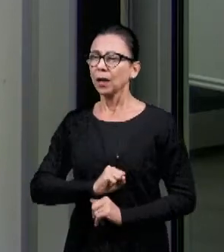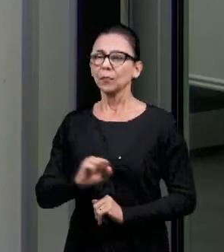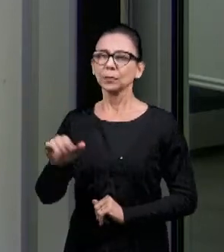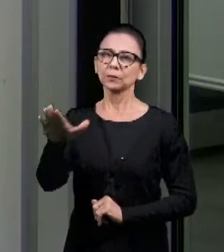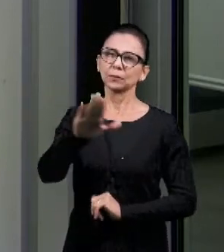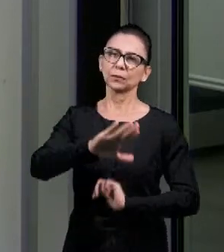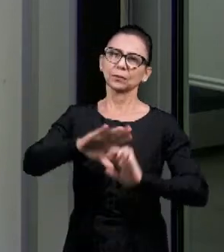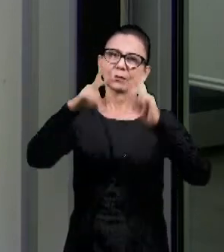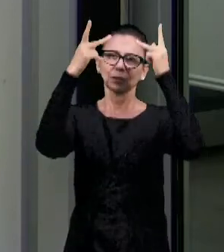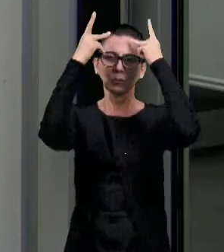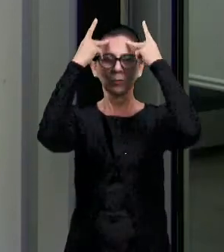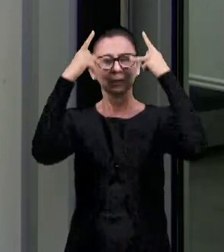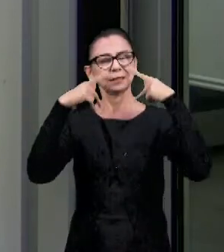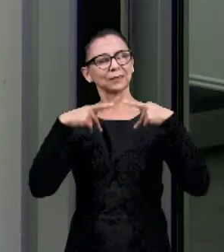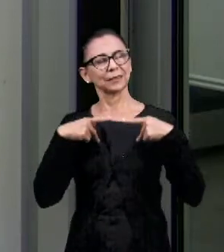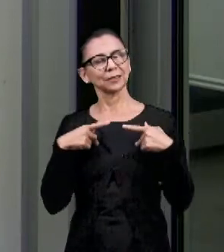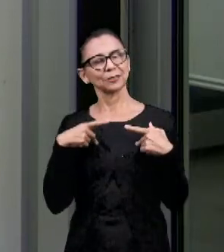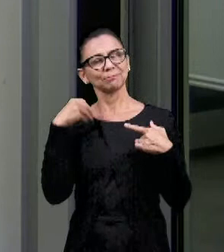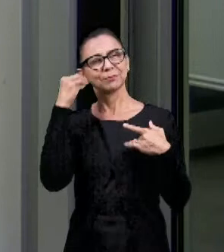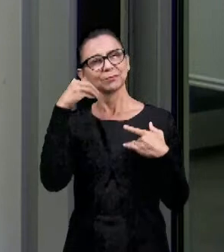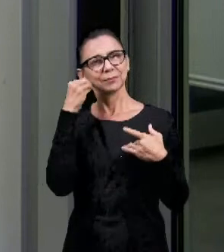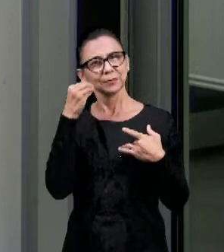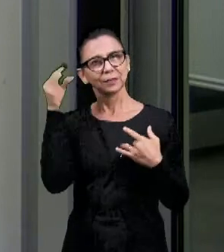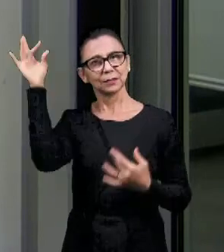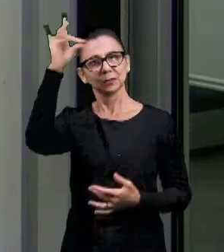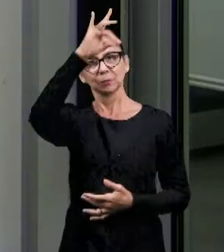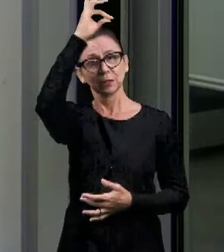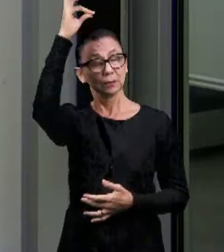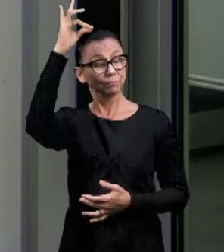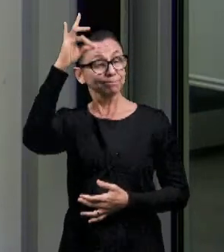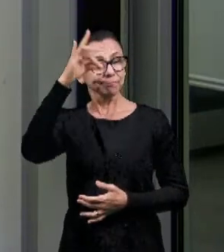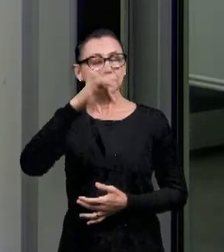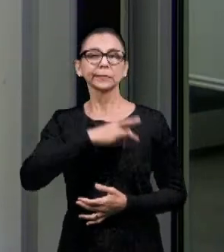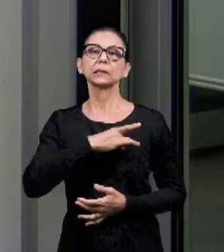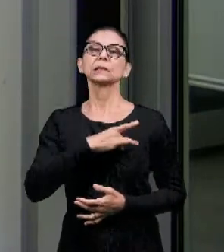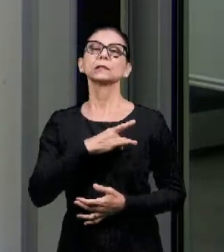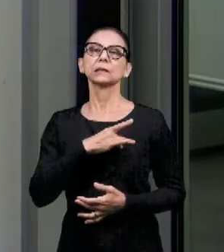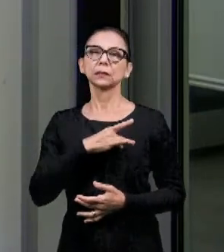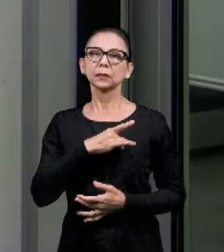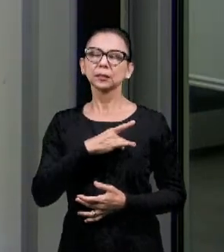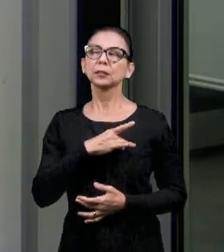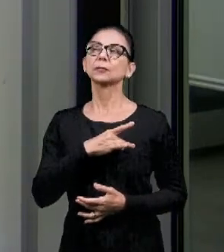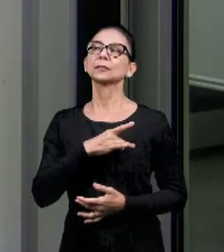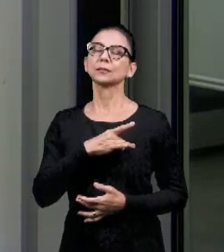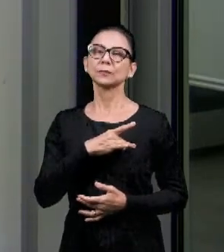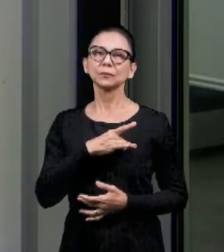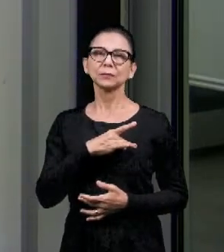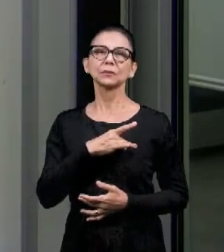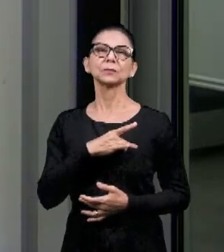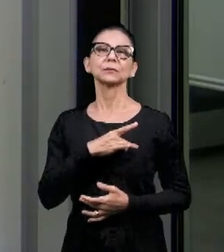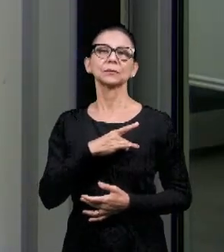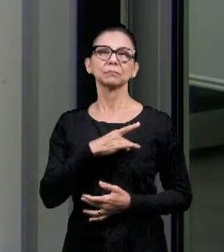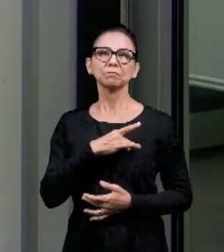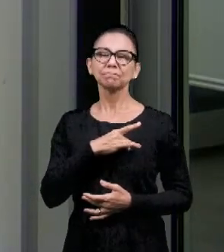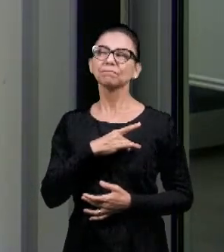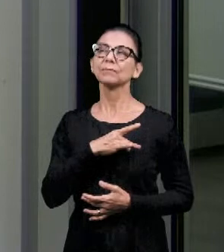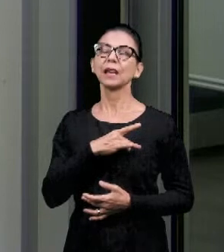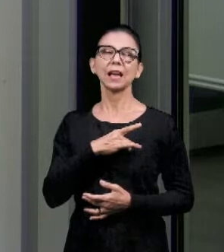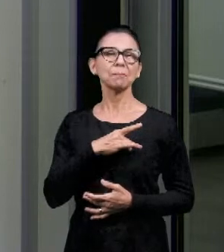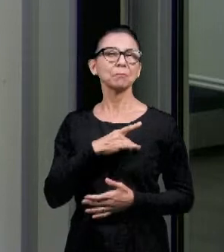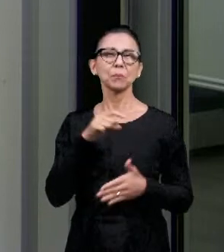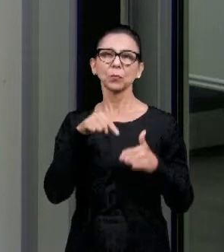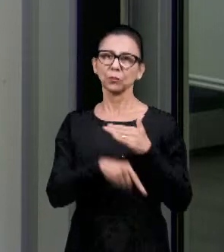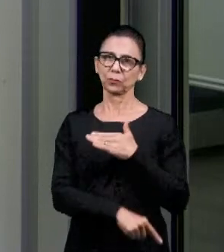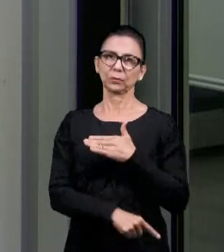experiência com o batismo com o Espírito Santo, no meu entender, é um divisor de